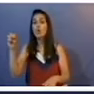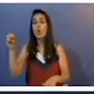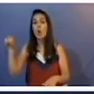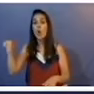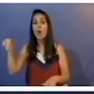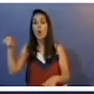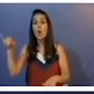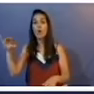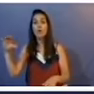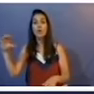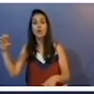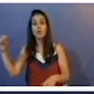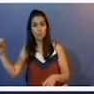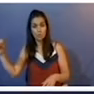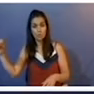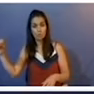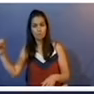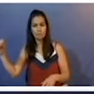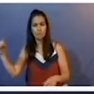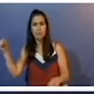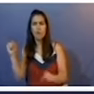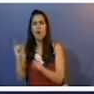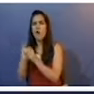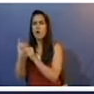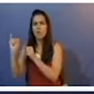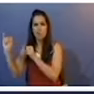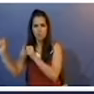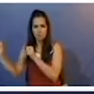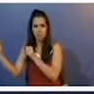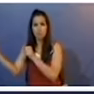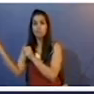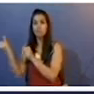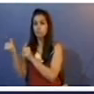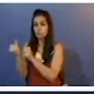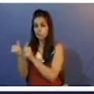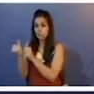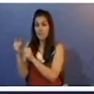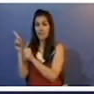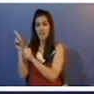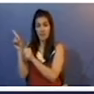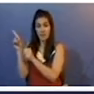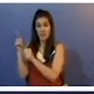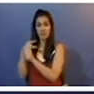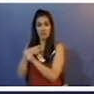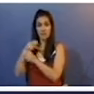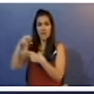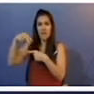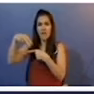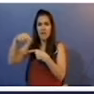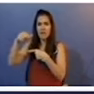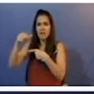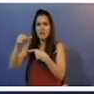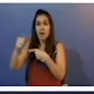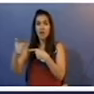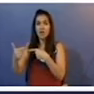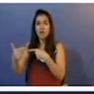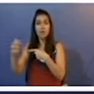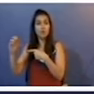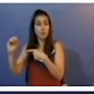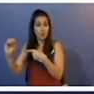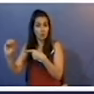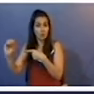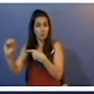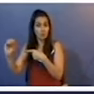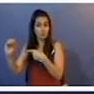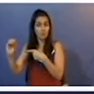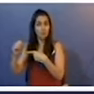oxigênios ligados a metais. Então, aqui a gente tem o Na2O, que é o óxido de sódio,